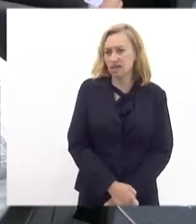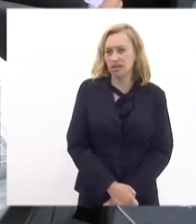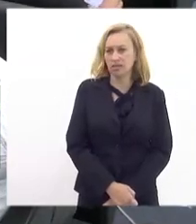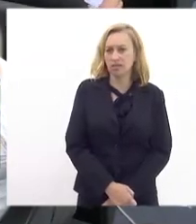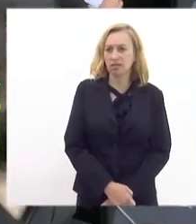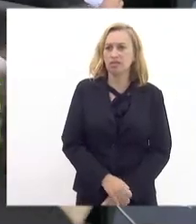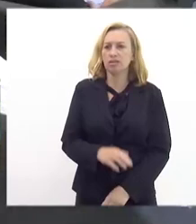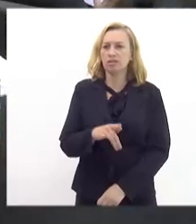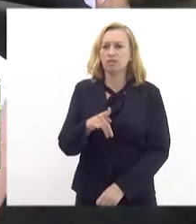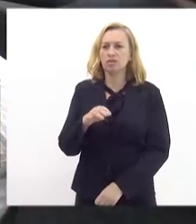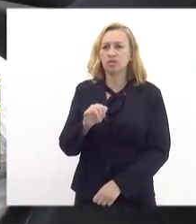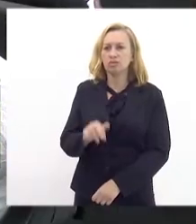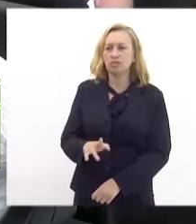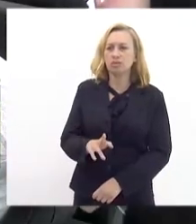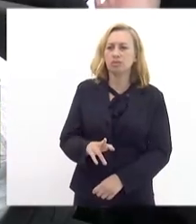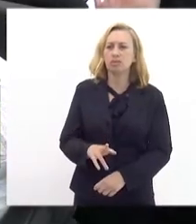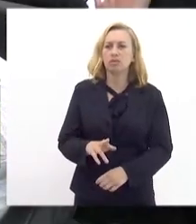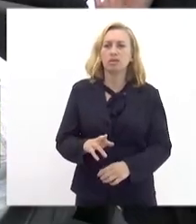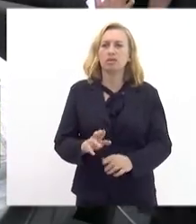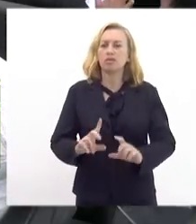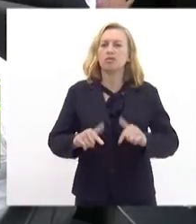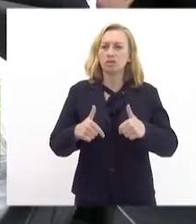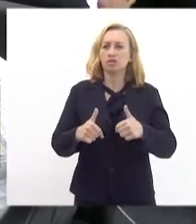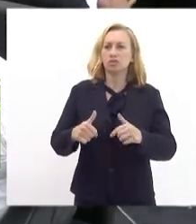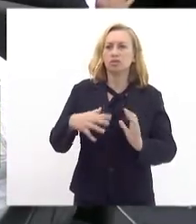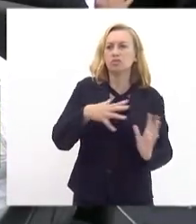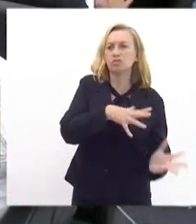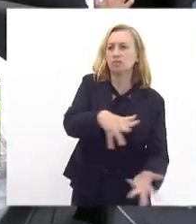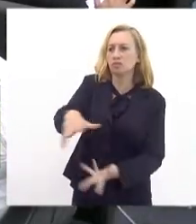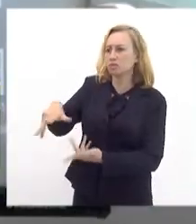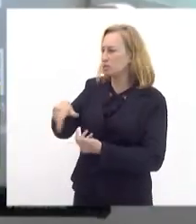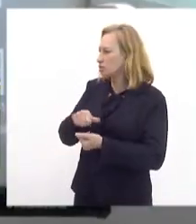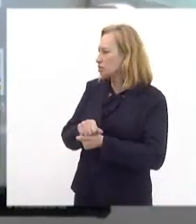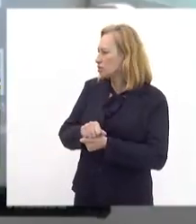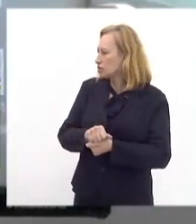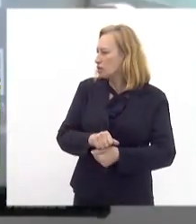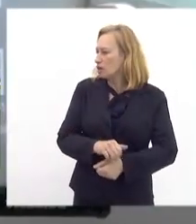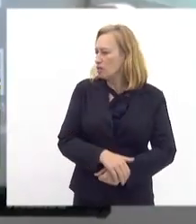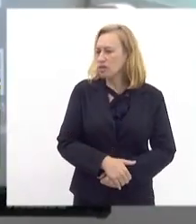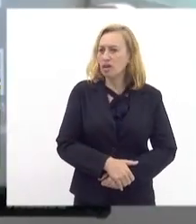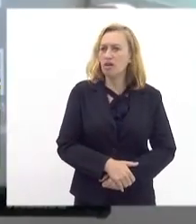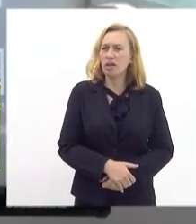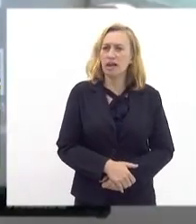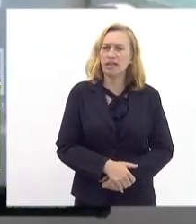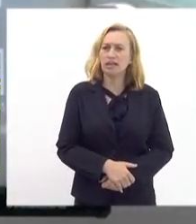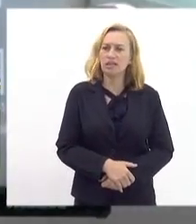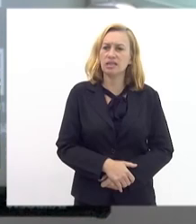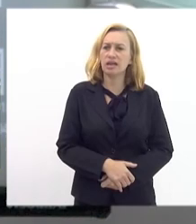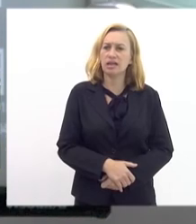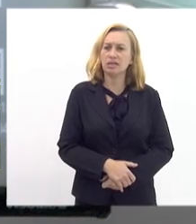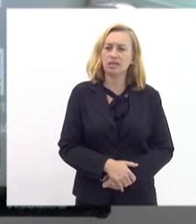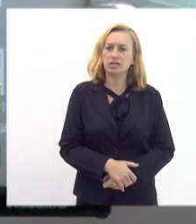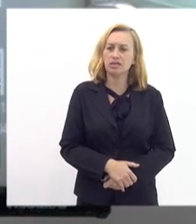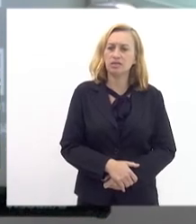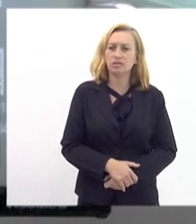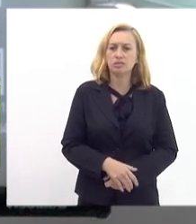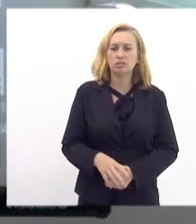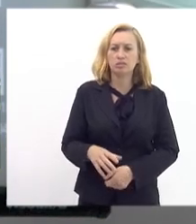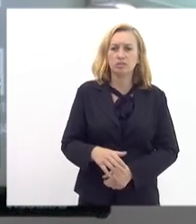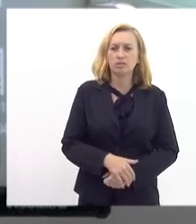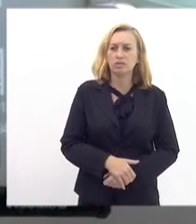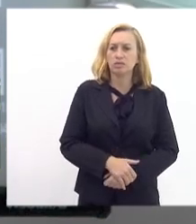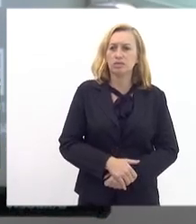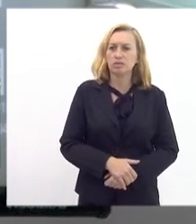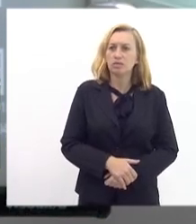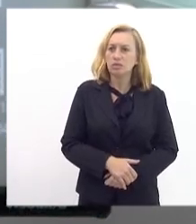é uma empresa de atuação global nós vamos fazer silêncio vamos ouvia representante da empresa por